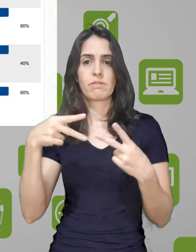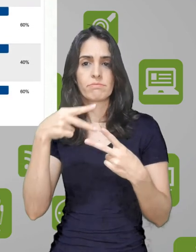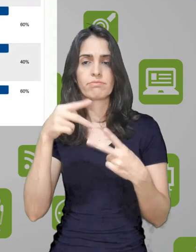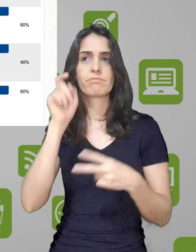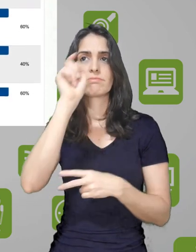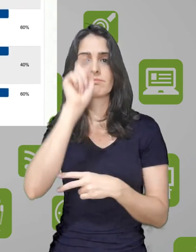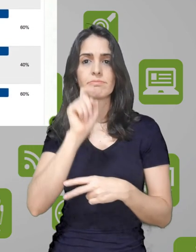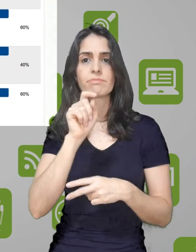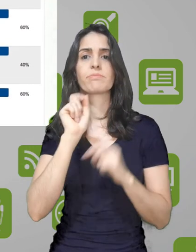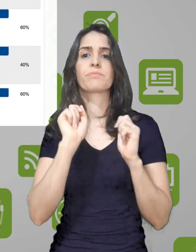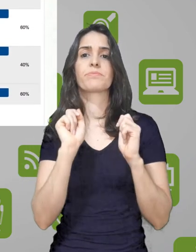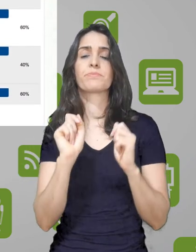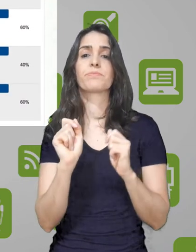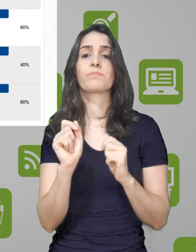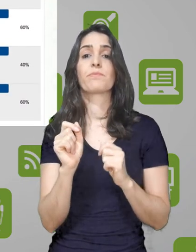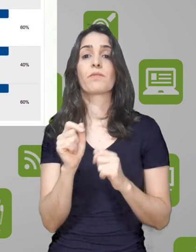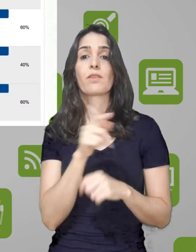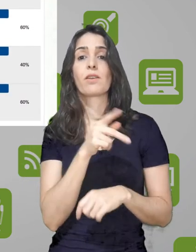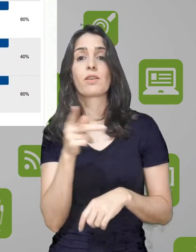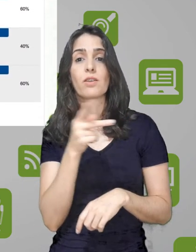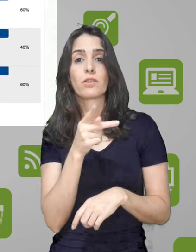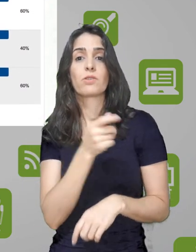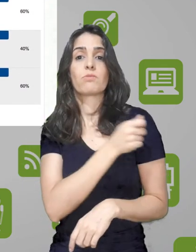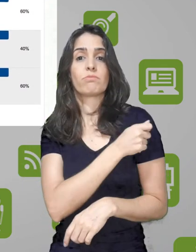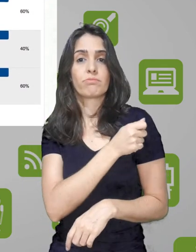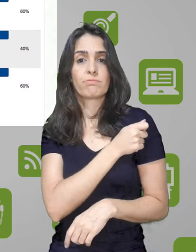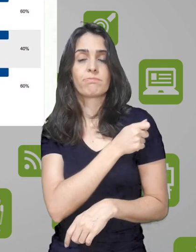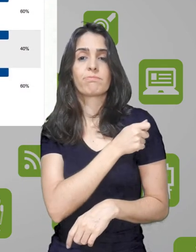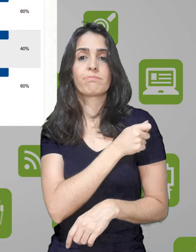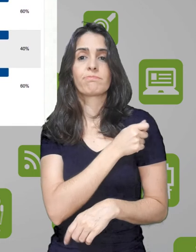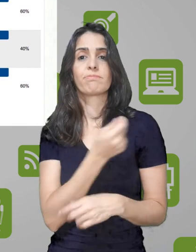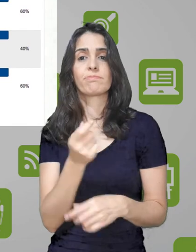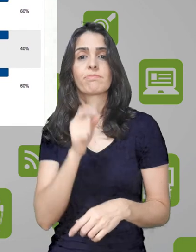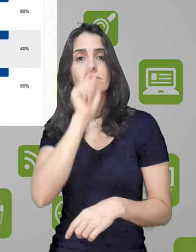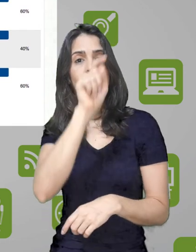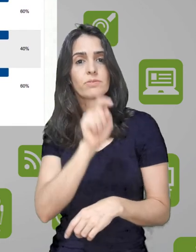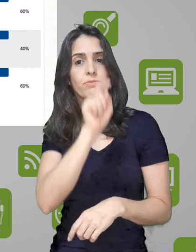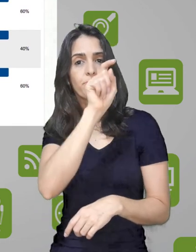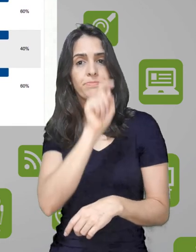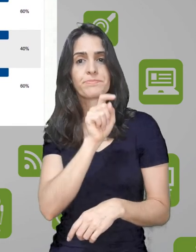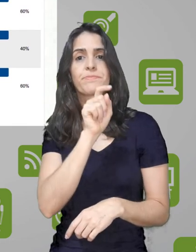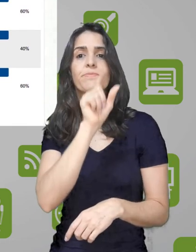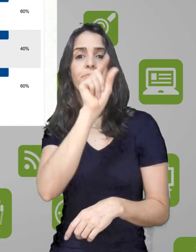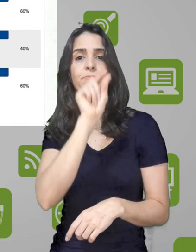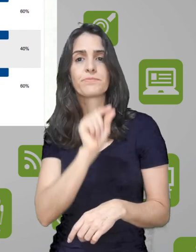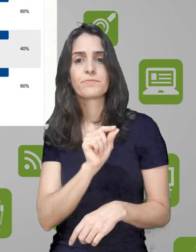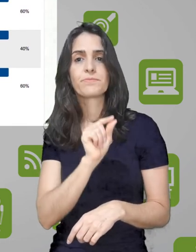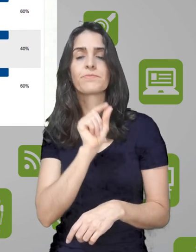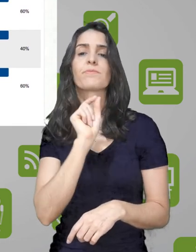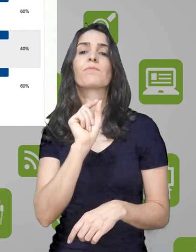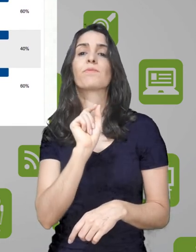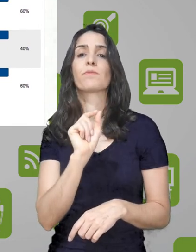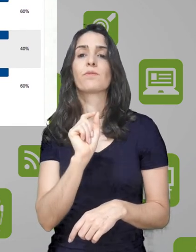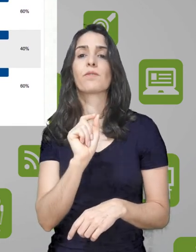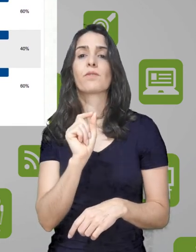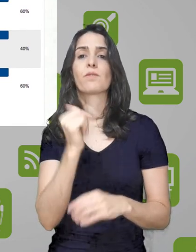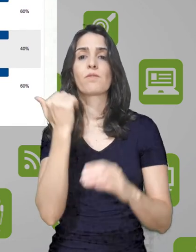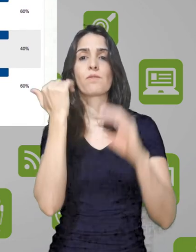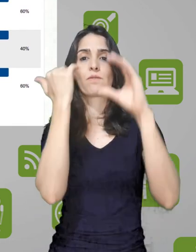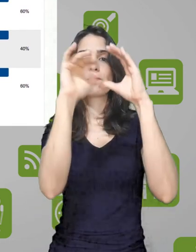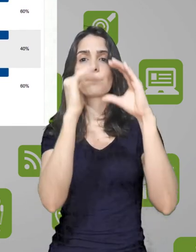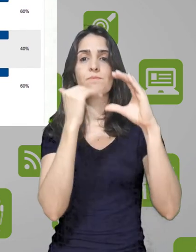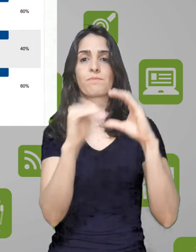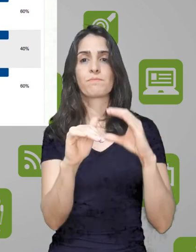José Ruby e eu posso né É como esses alunos com os usuários selecionados Eu